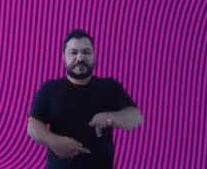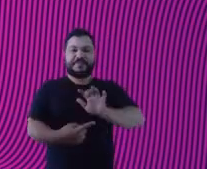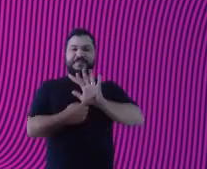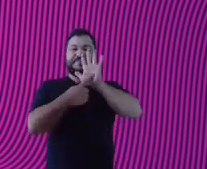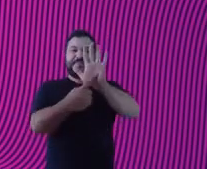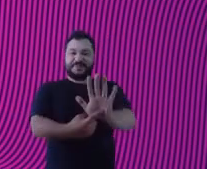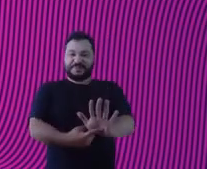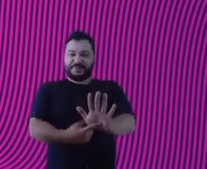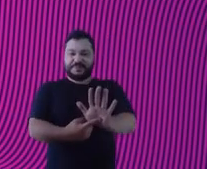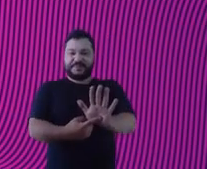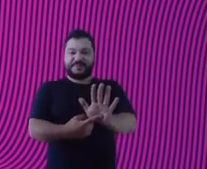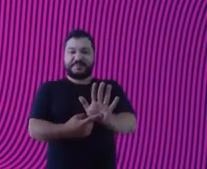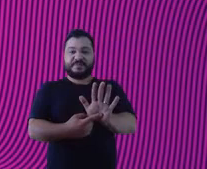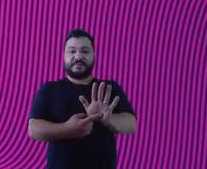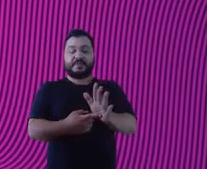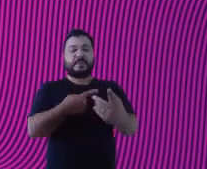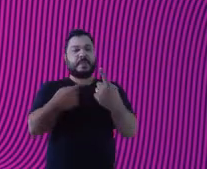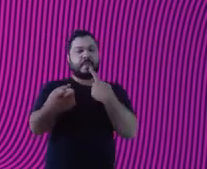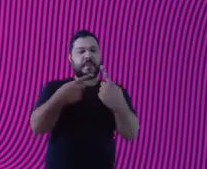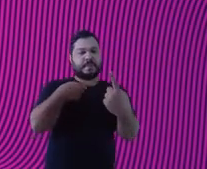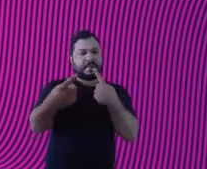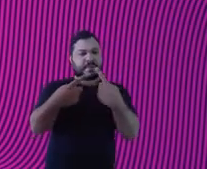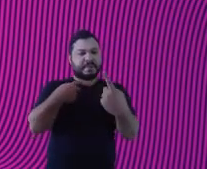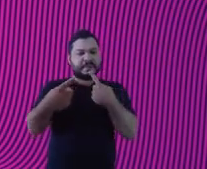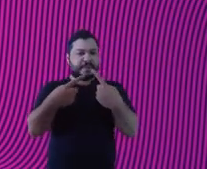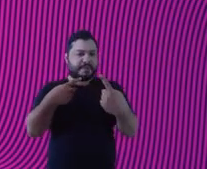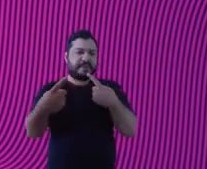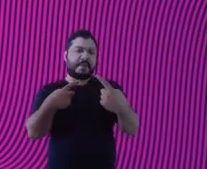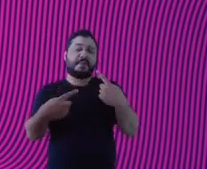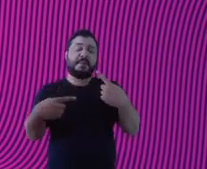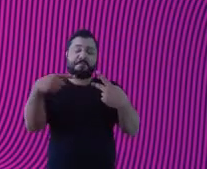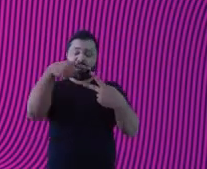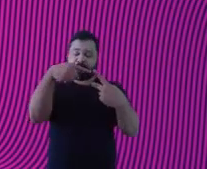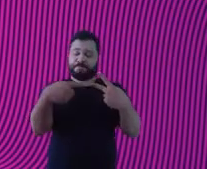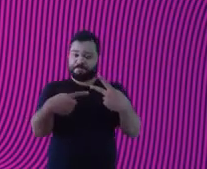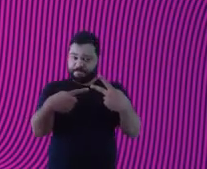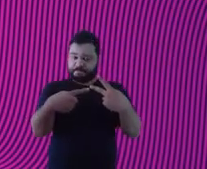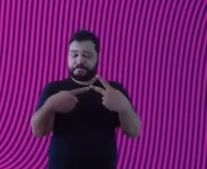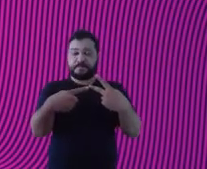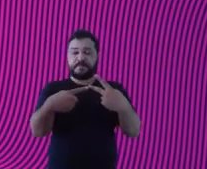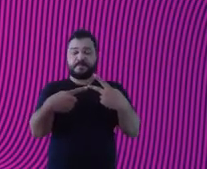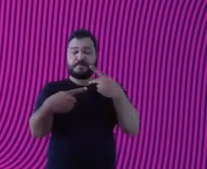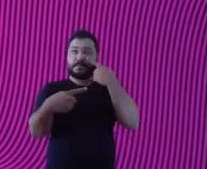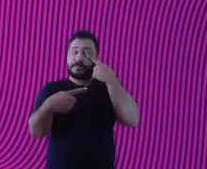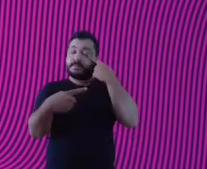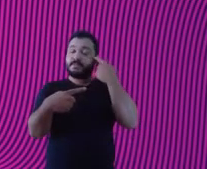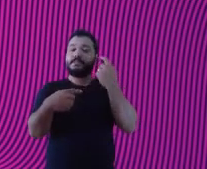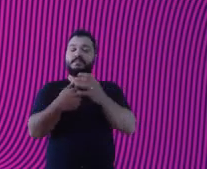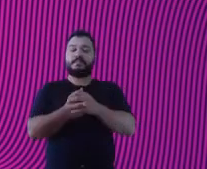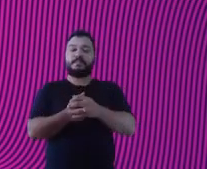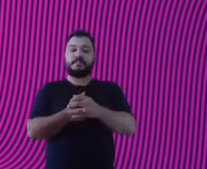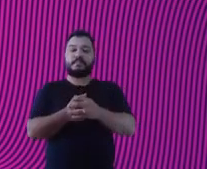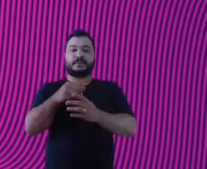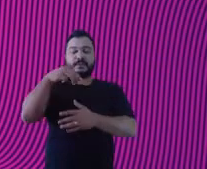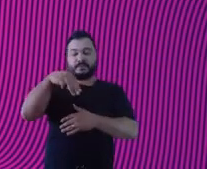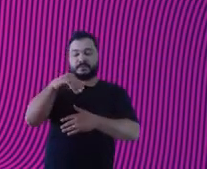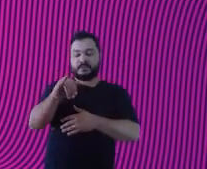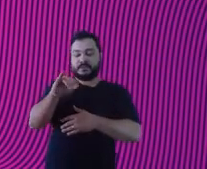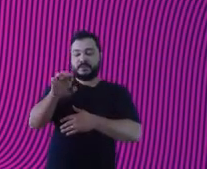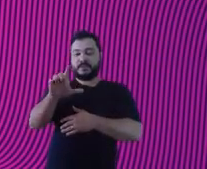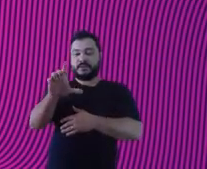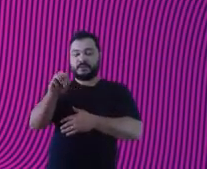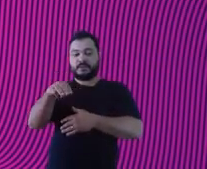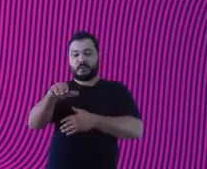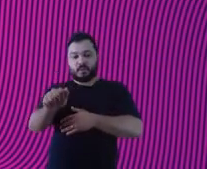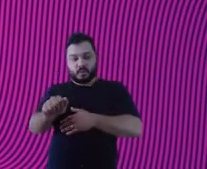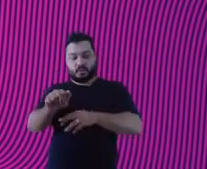apresentação e a discussão, né, Carol, desses dois casos clínicos de mieloma múltiplo, de pacientes que